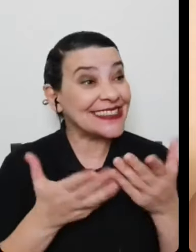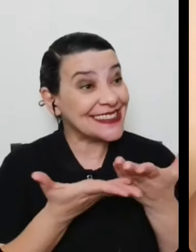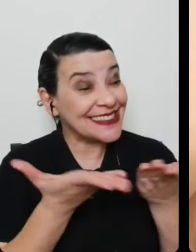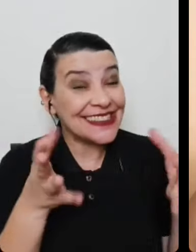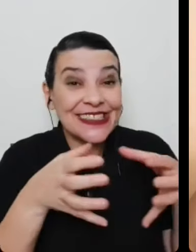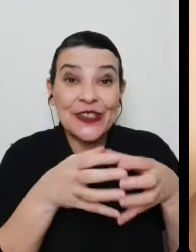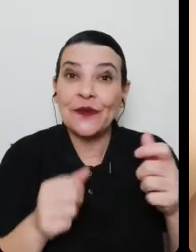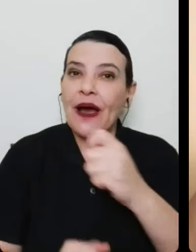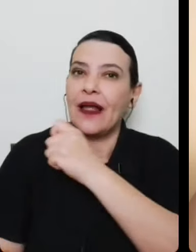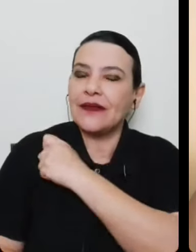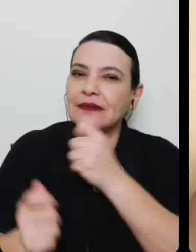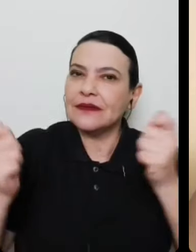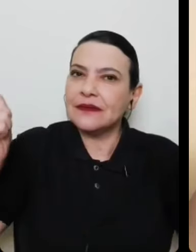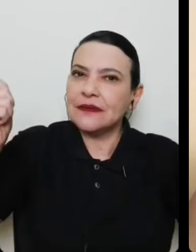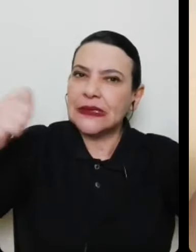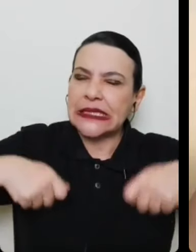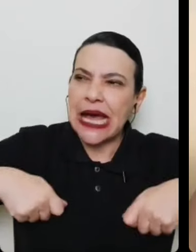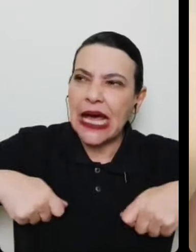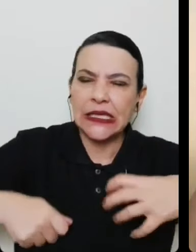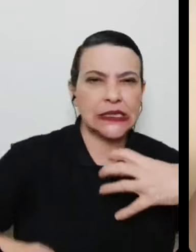alunos vivenciassem